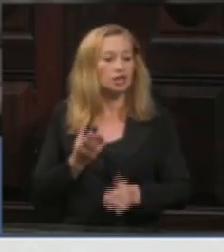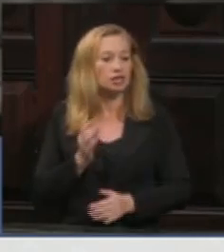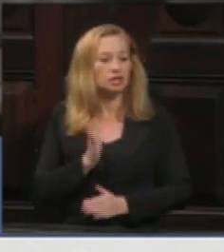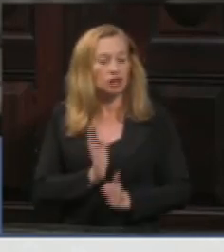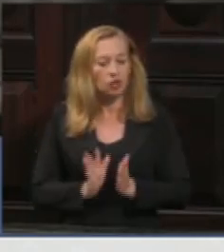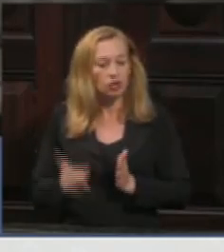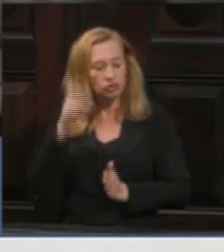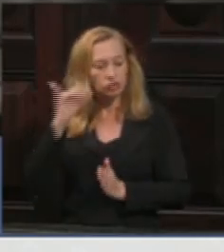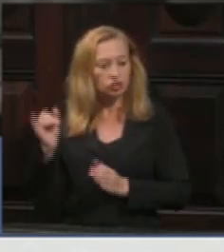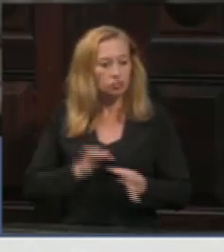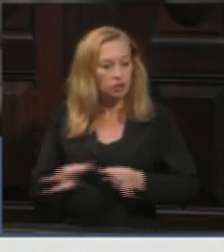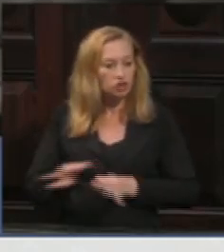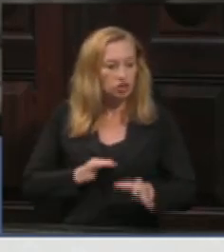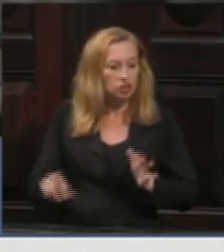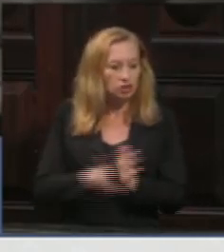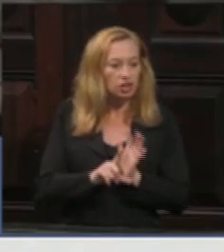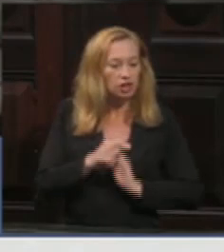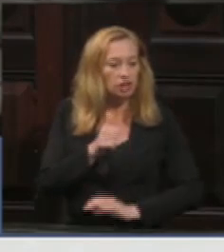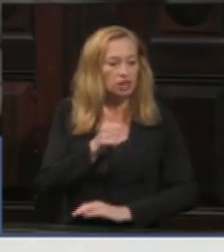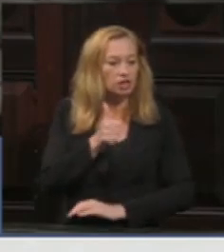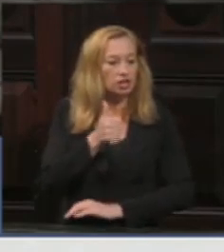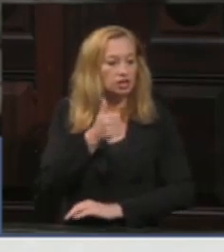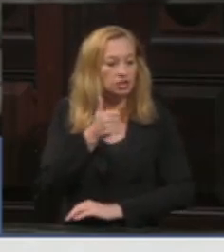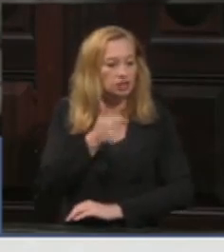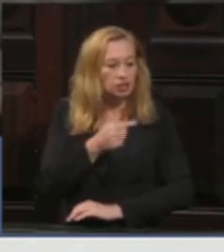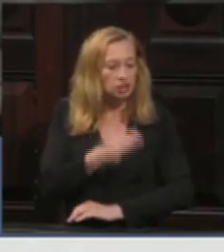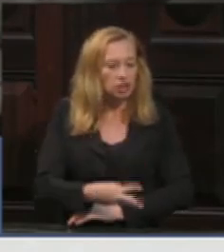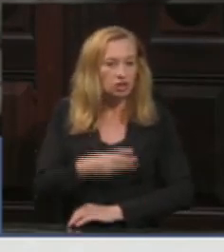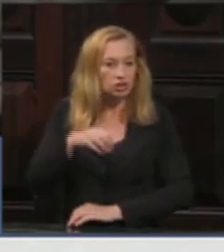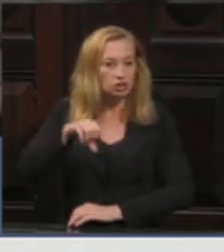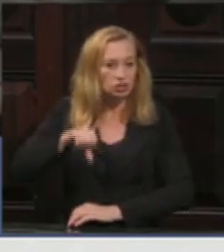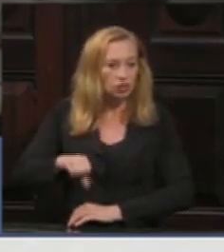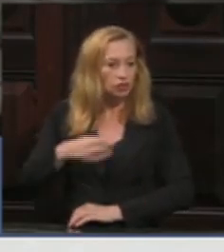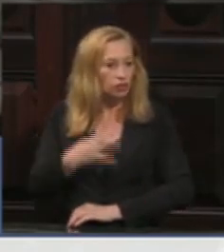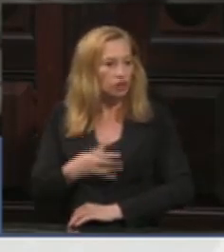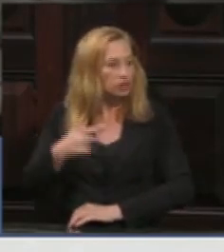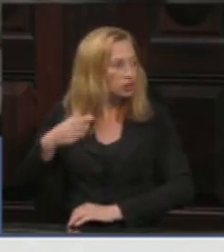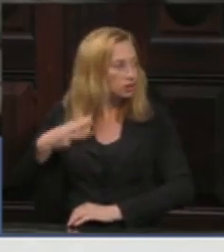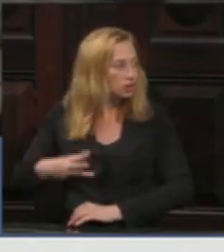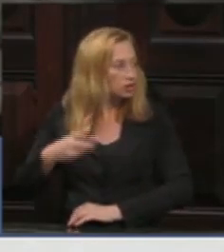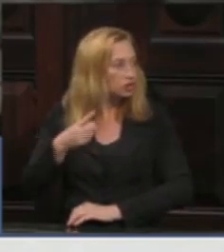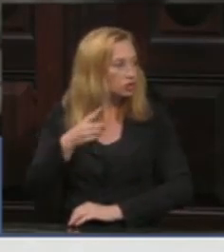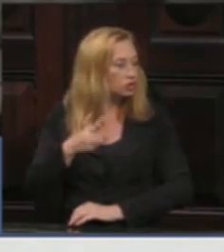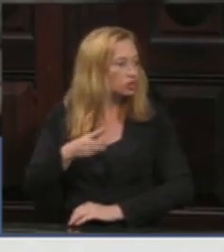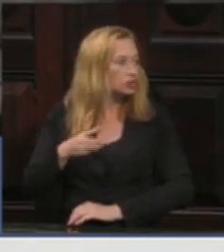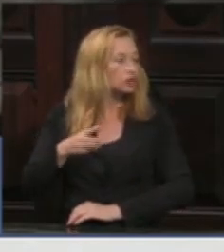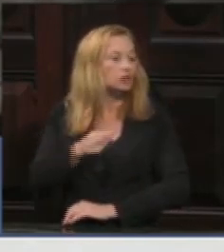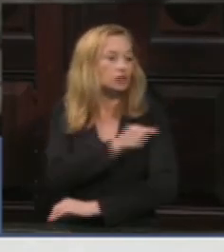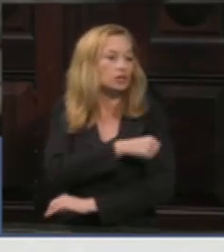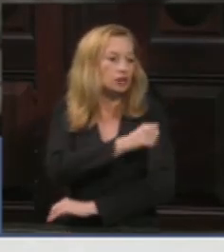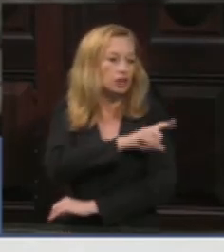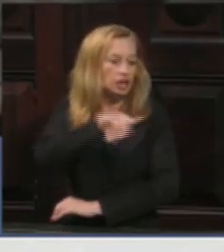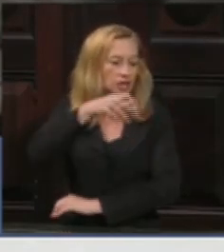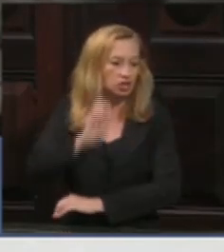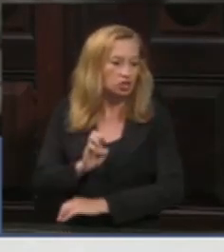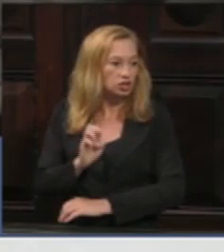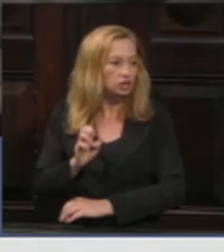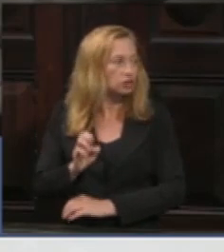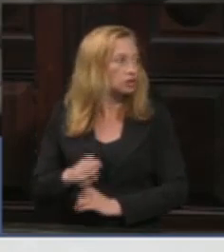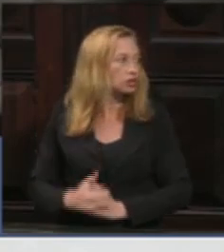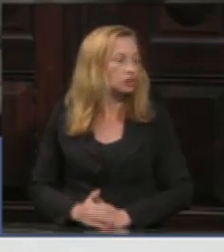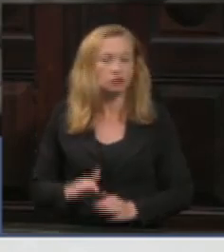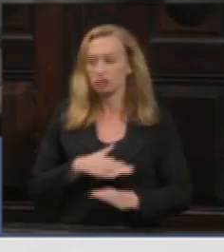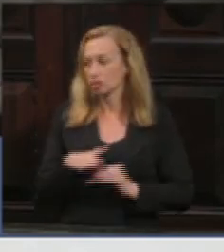do dia do projeto de Lei 3943 de 18, deputada enfermeira Rejane. Senhores que aprovam, eles estão